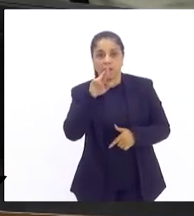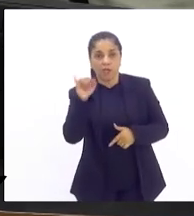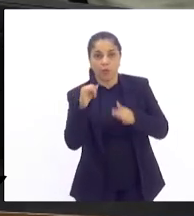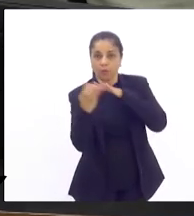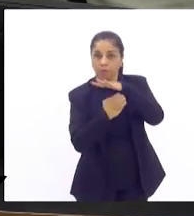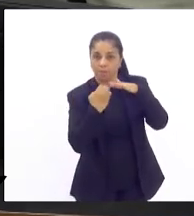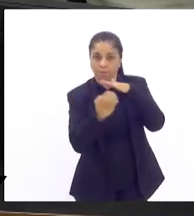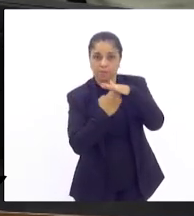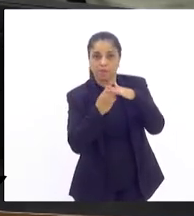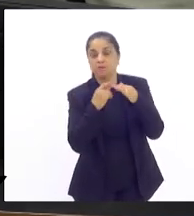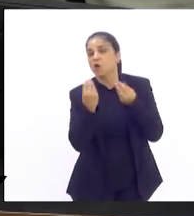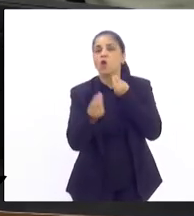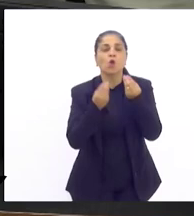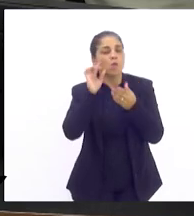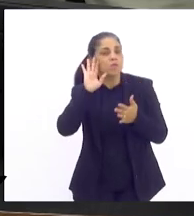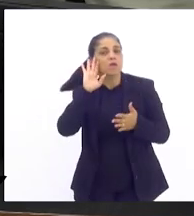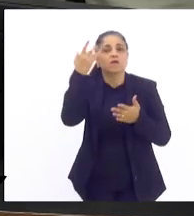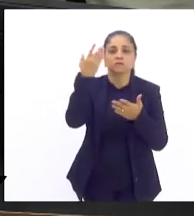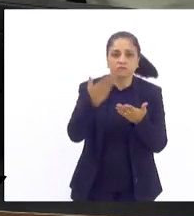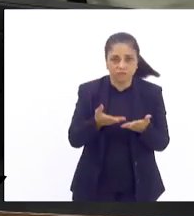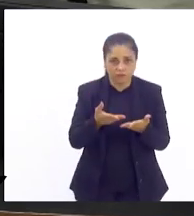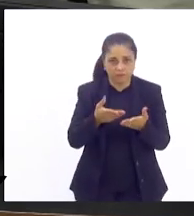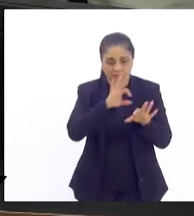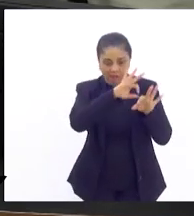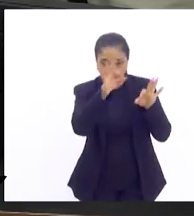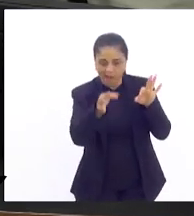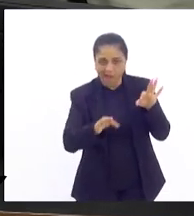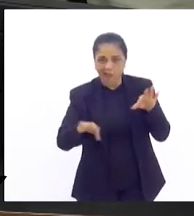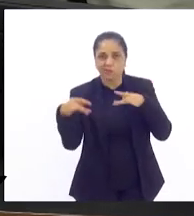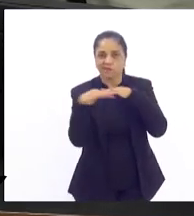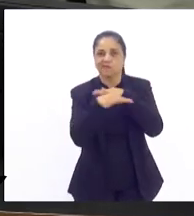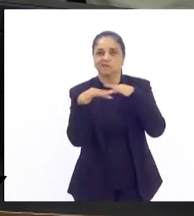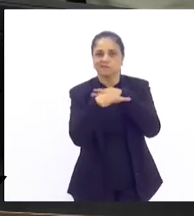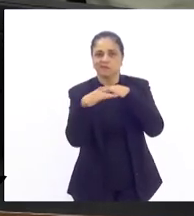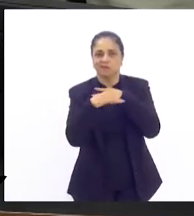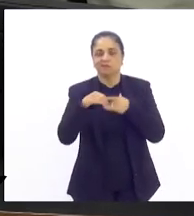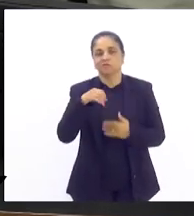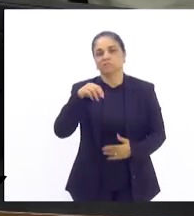o abastecimento de água na cidade de São João de Meriti?